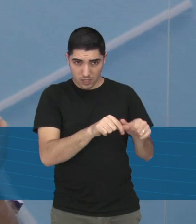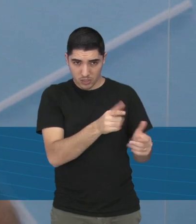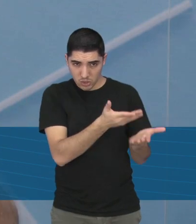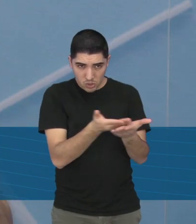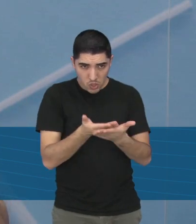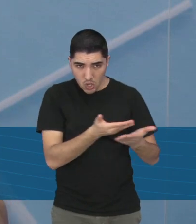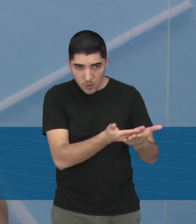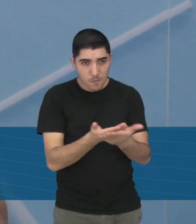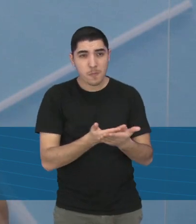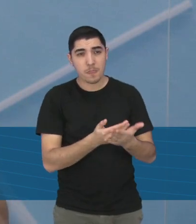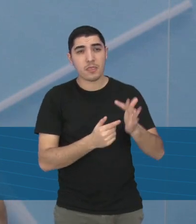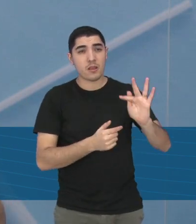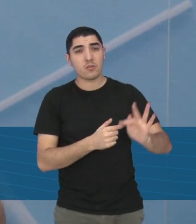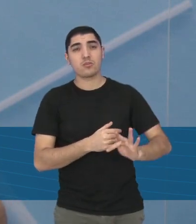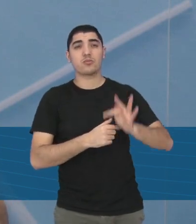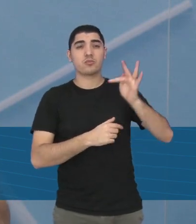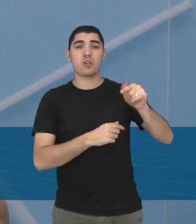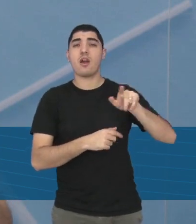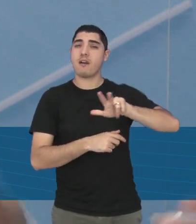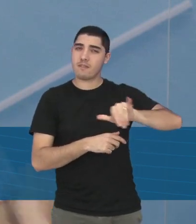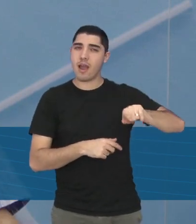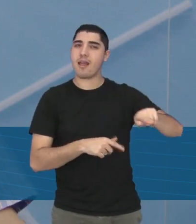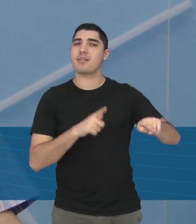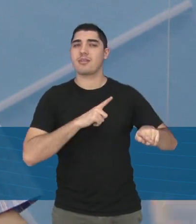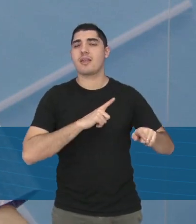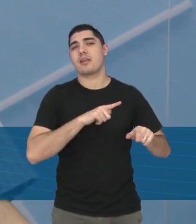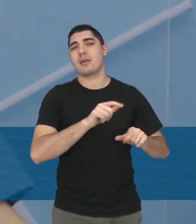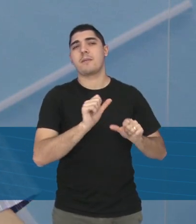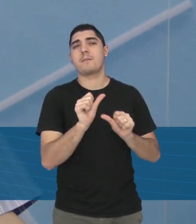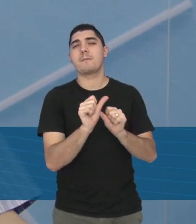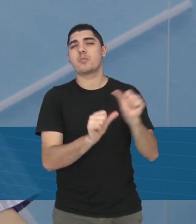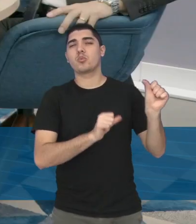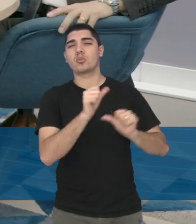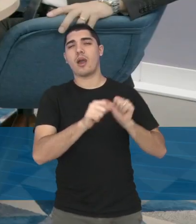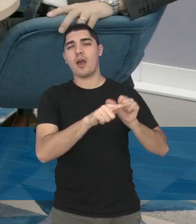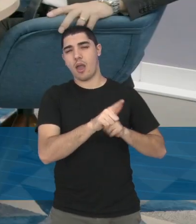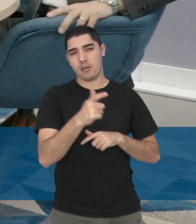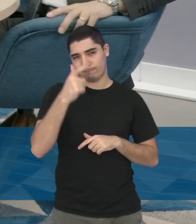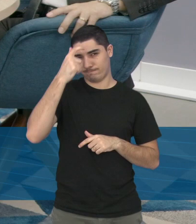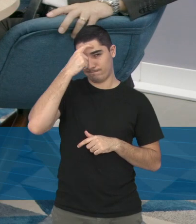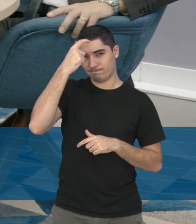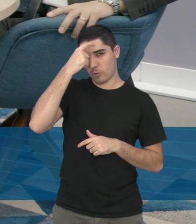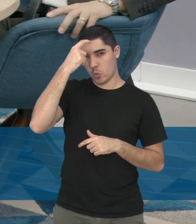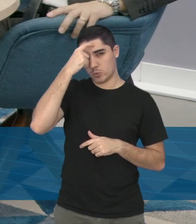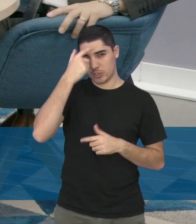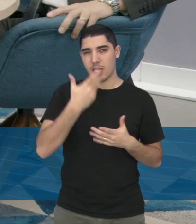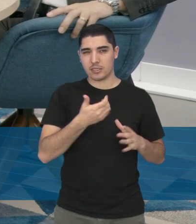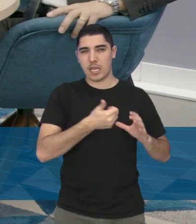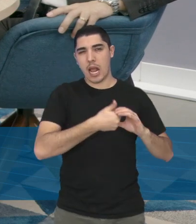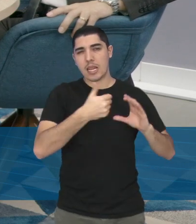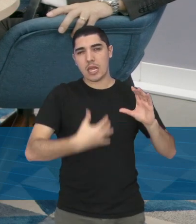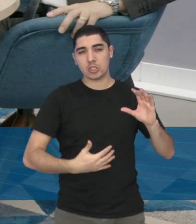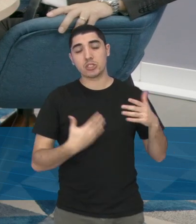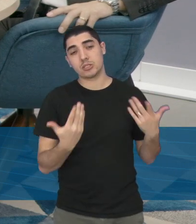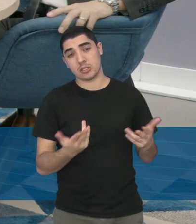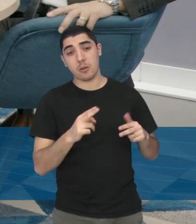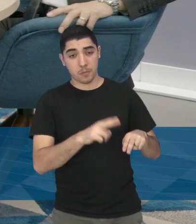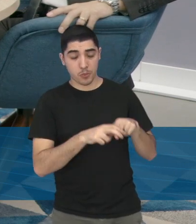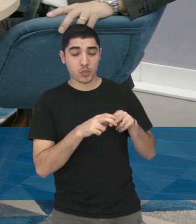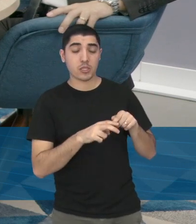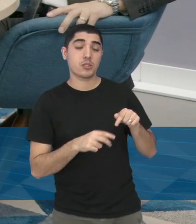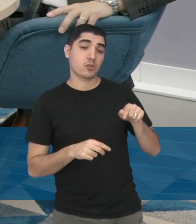hoje são aquelas que vão usufruir dessa mudança através dessa linha de pensamento aí. Né? Então, e essa CLT para eles